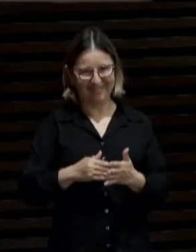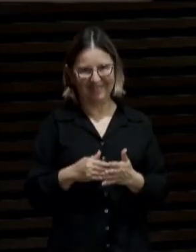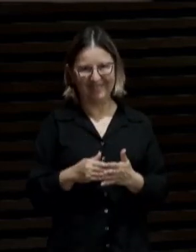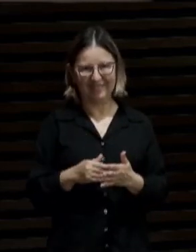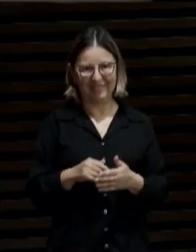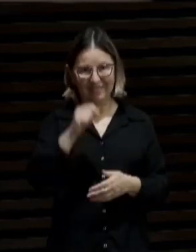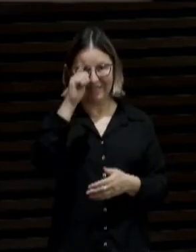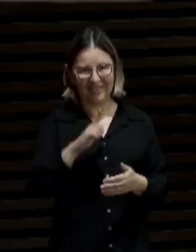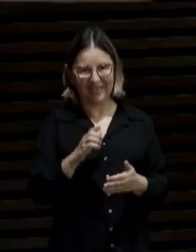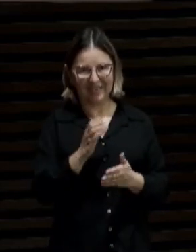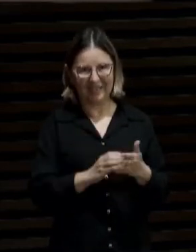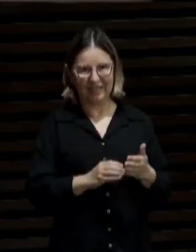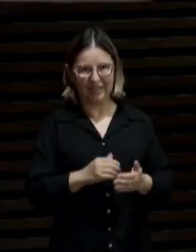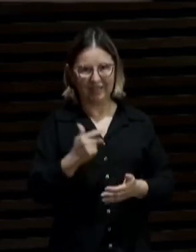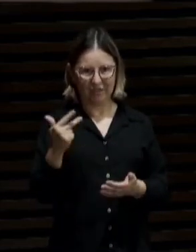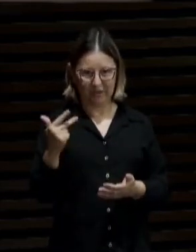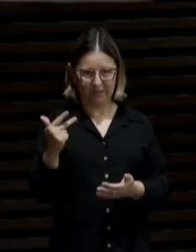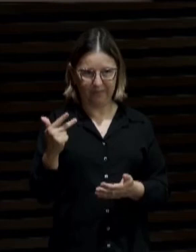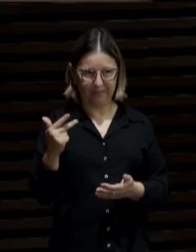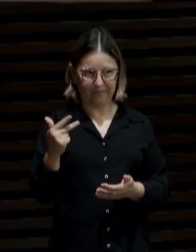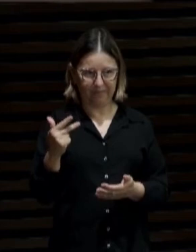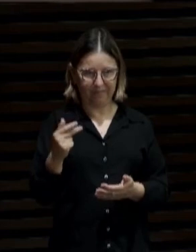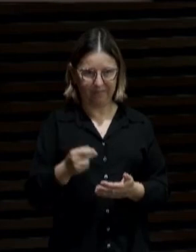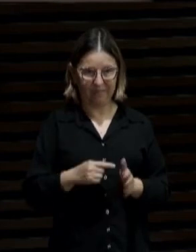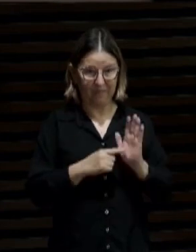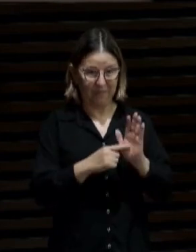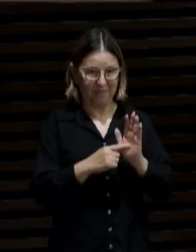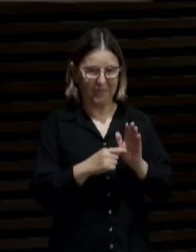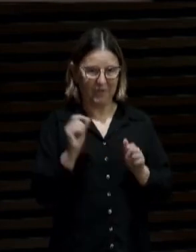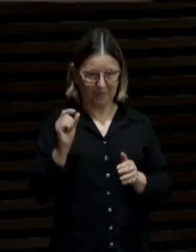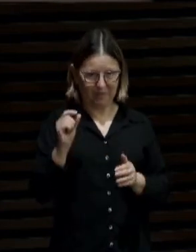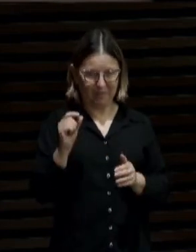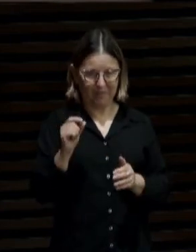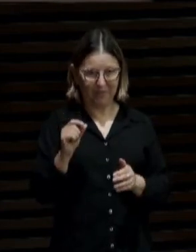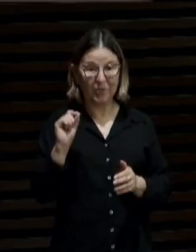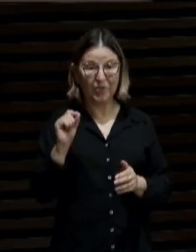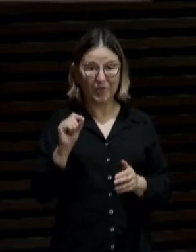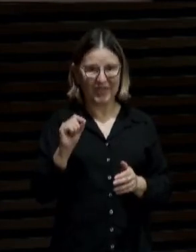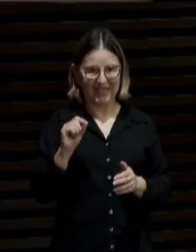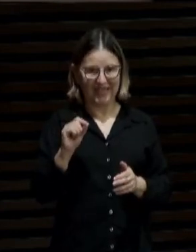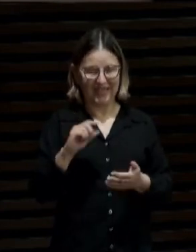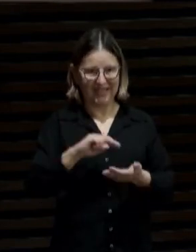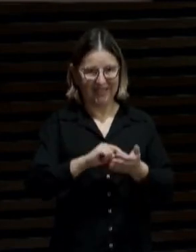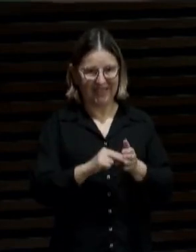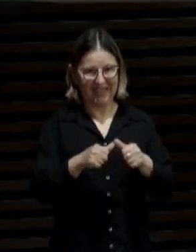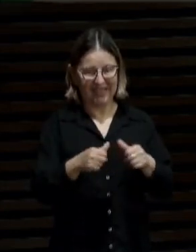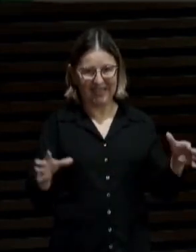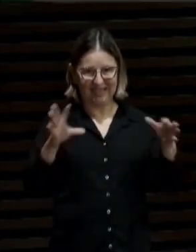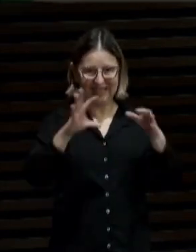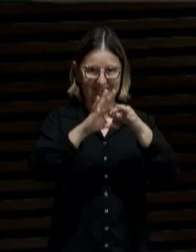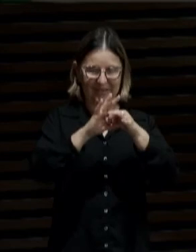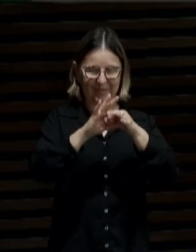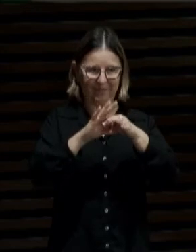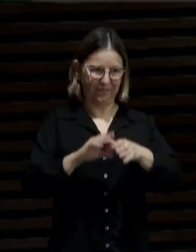Gálatas 3 dá um pouquinho mais de noção para a gente do que se tratava essa aliança. Porque é uma aliança que vem